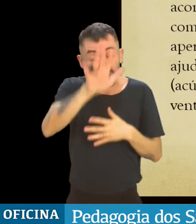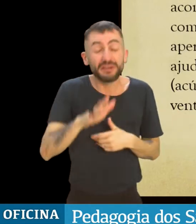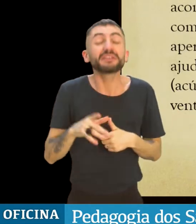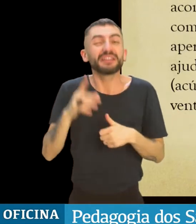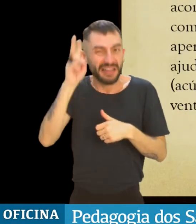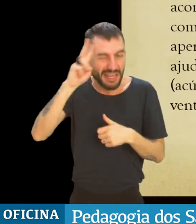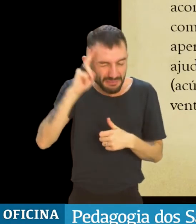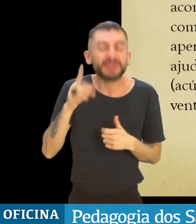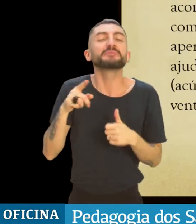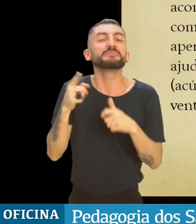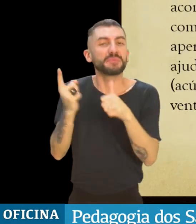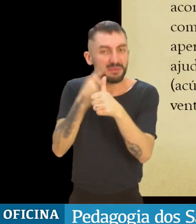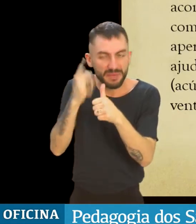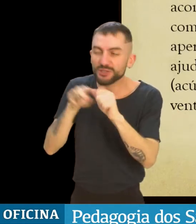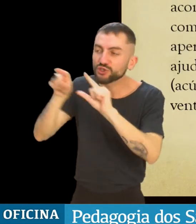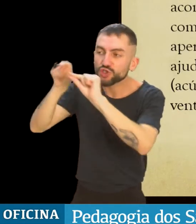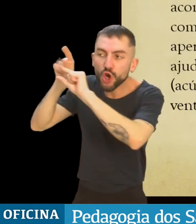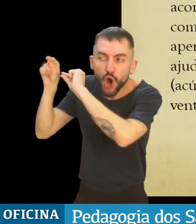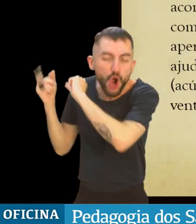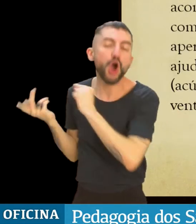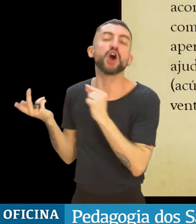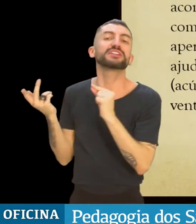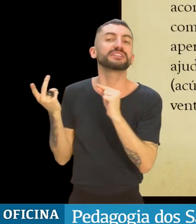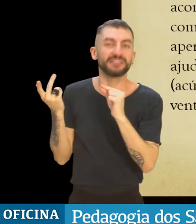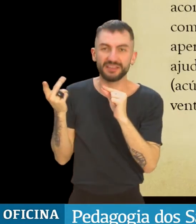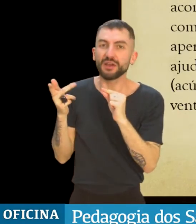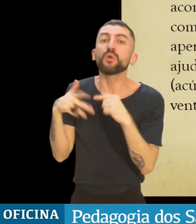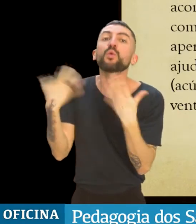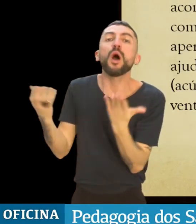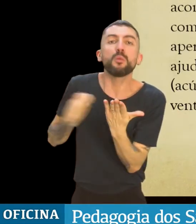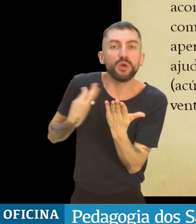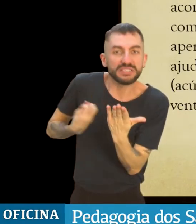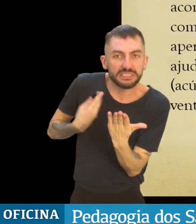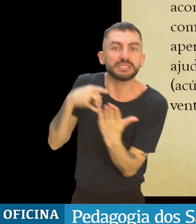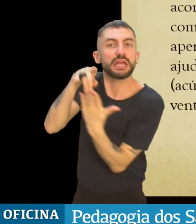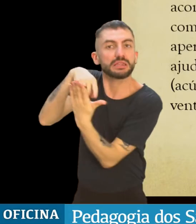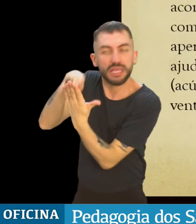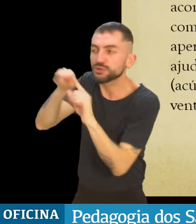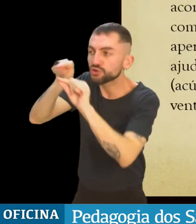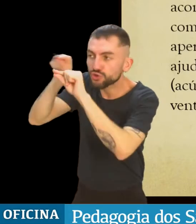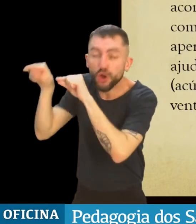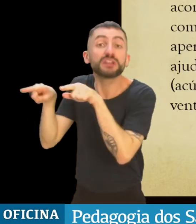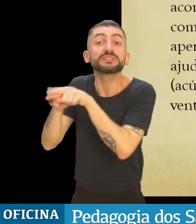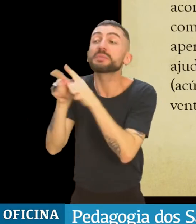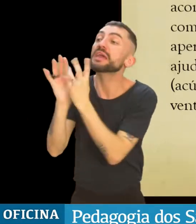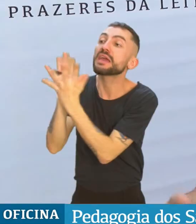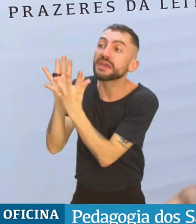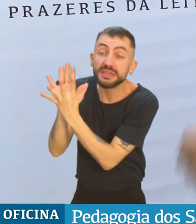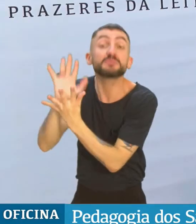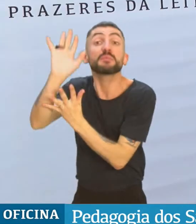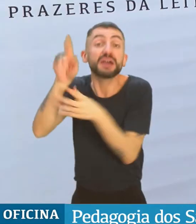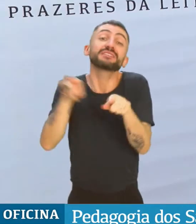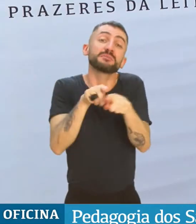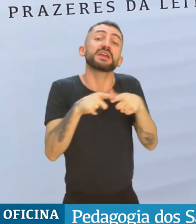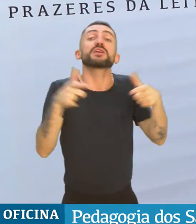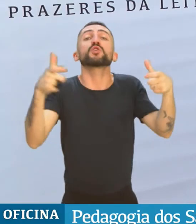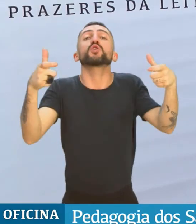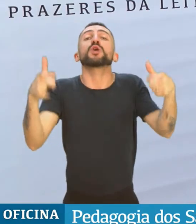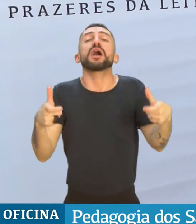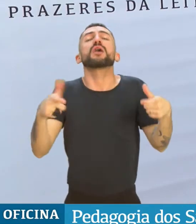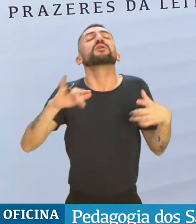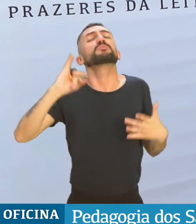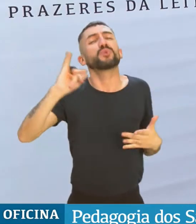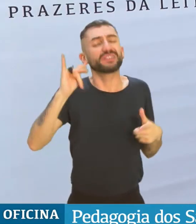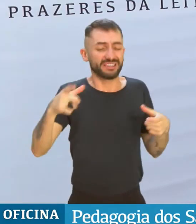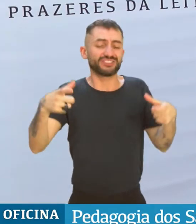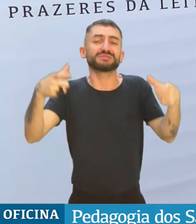de eu ter os meus textos, eu encontrar os meus pares, eu vou pensar no local. Pensa nesse local com carinho. E uma dica que eu dou